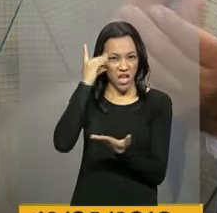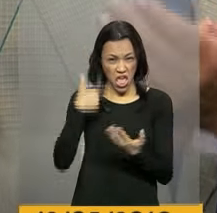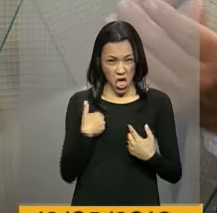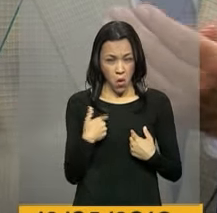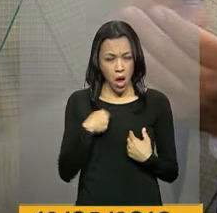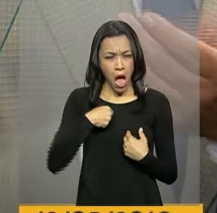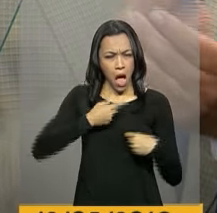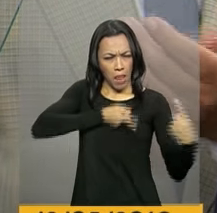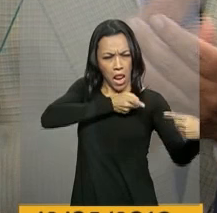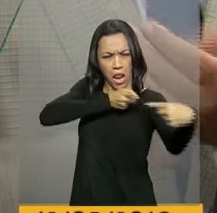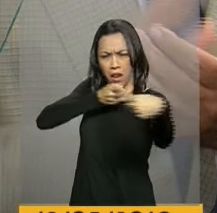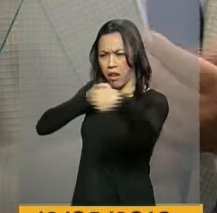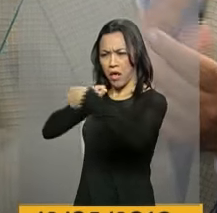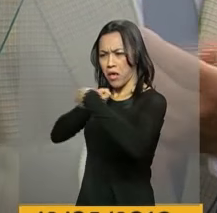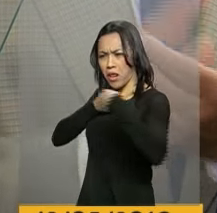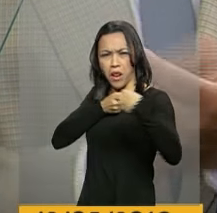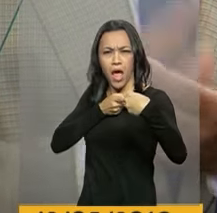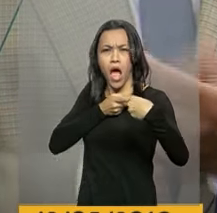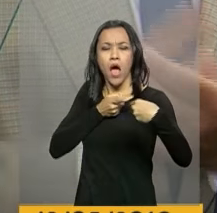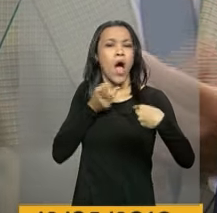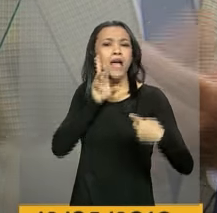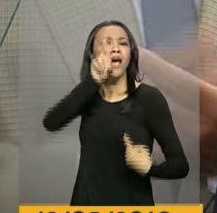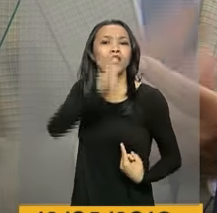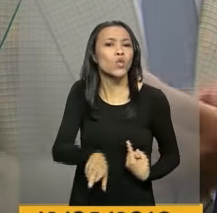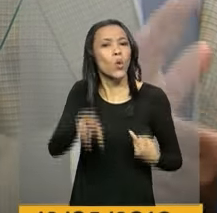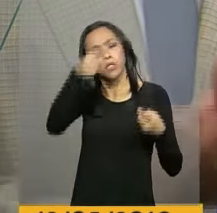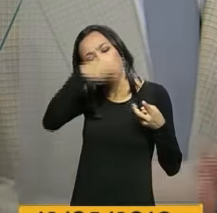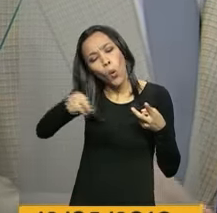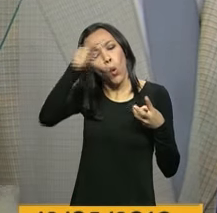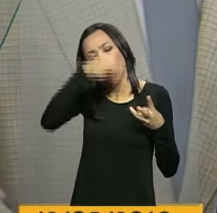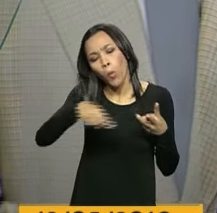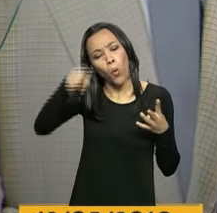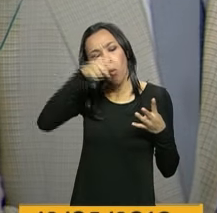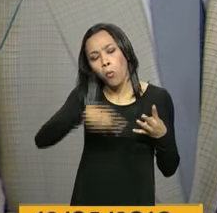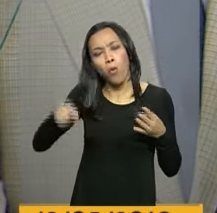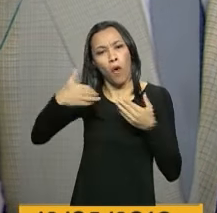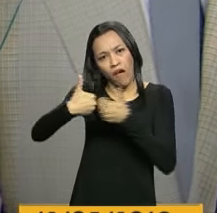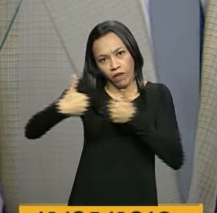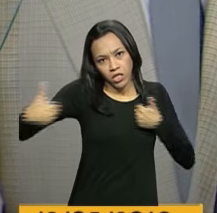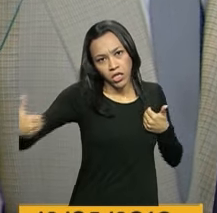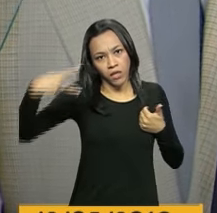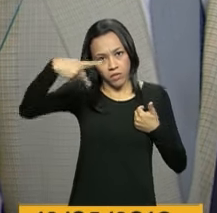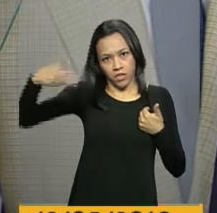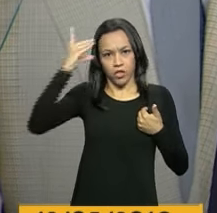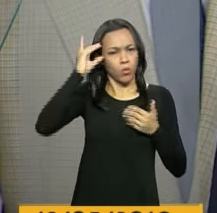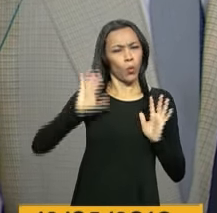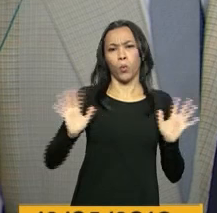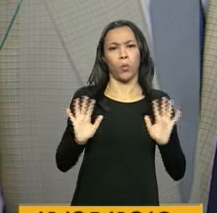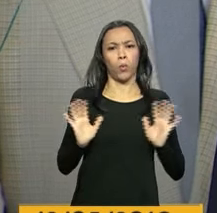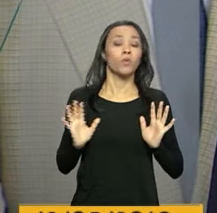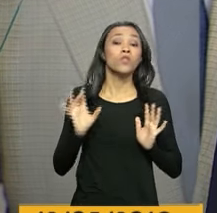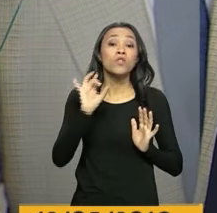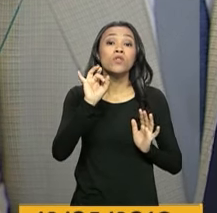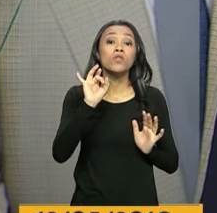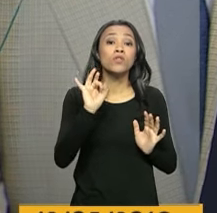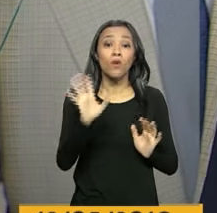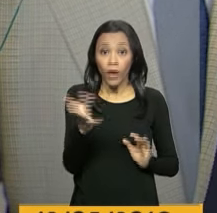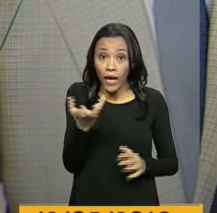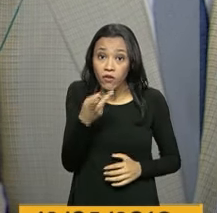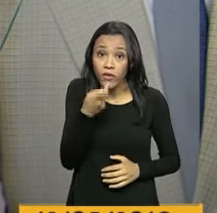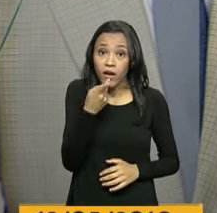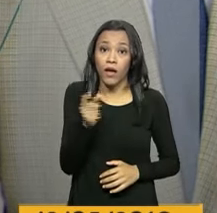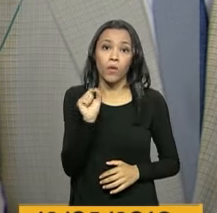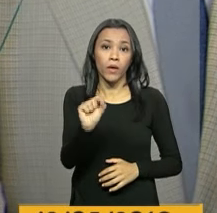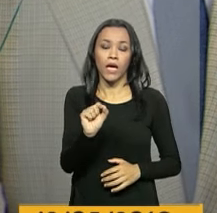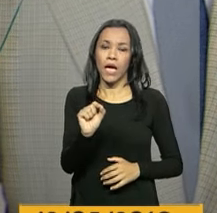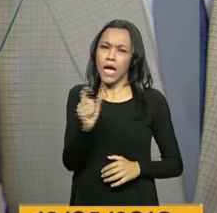aqui as razões pelas quais foi afastada. Quero apenas sublinhar a